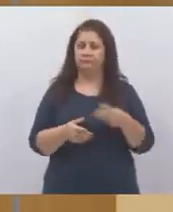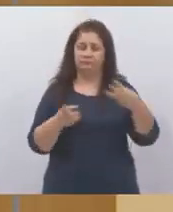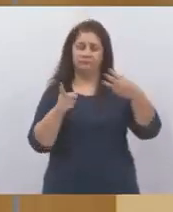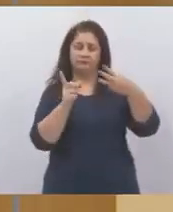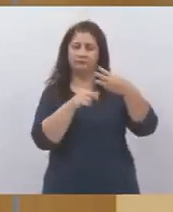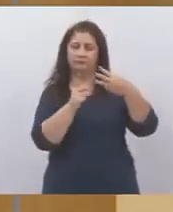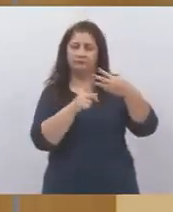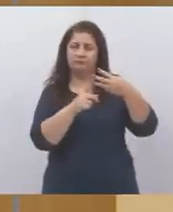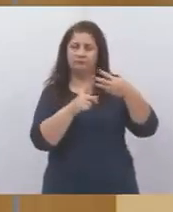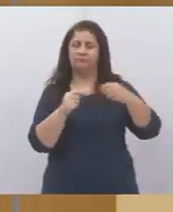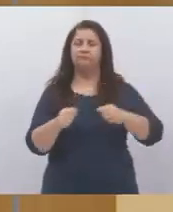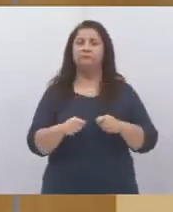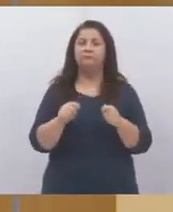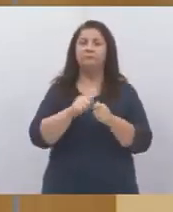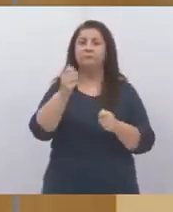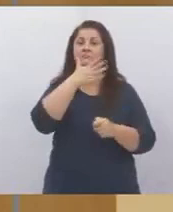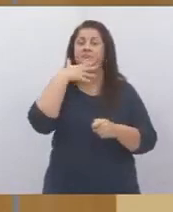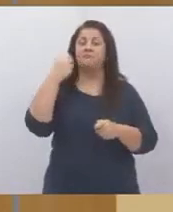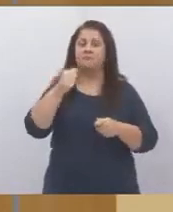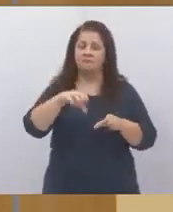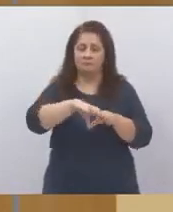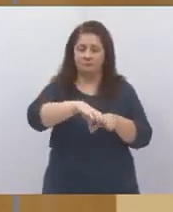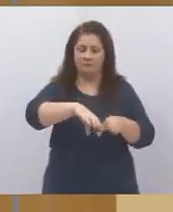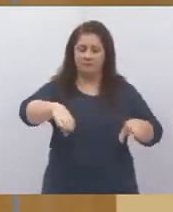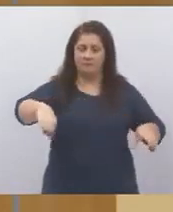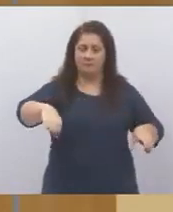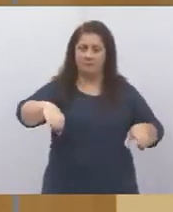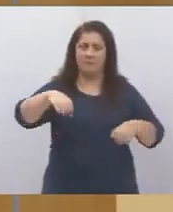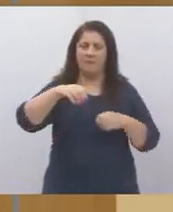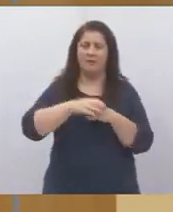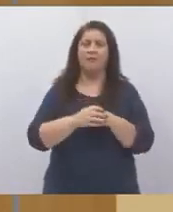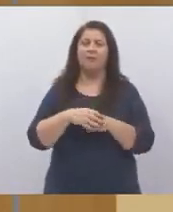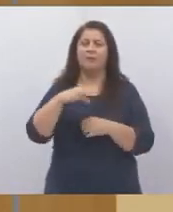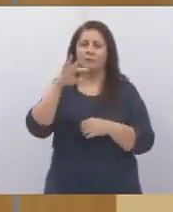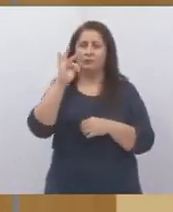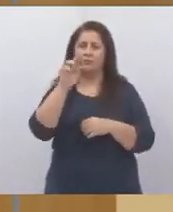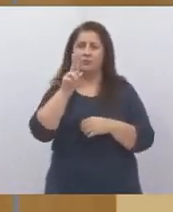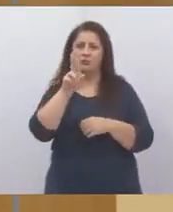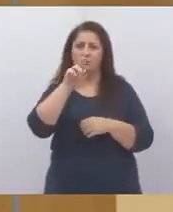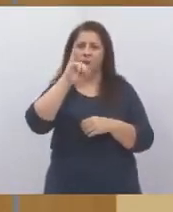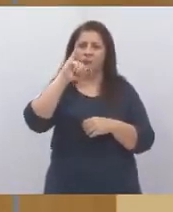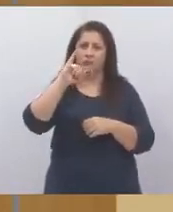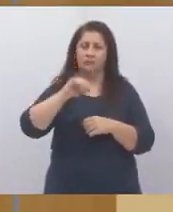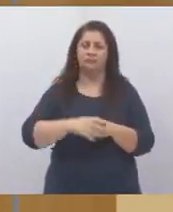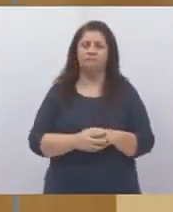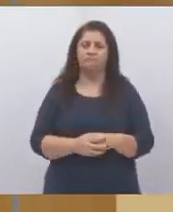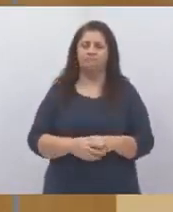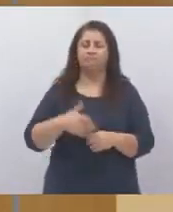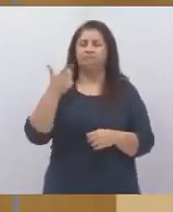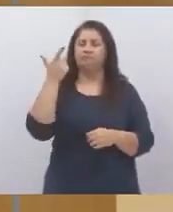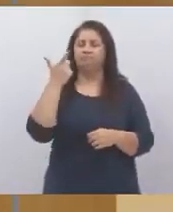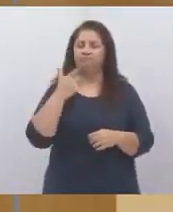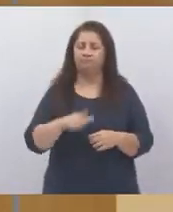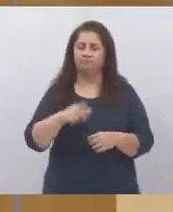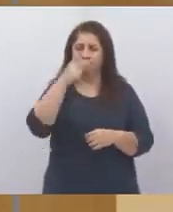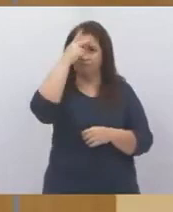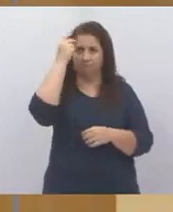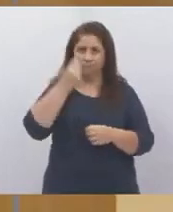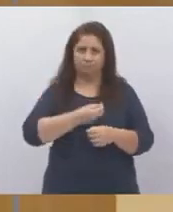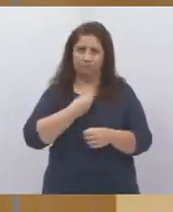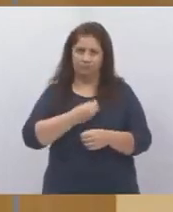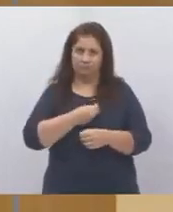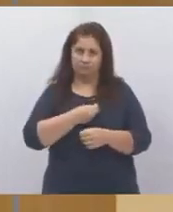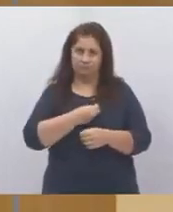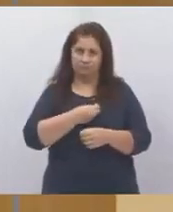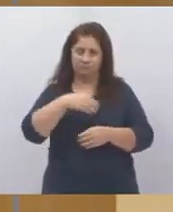a canalização do Córrego Tur na região central Rua Minas Gerais novamente os moradores da Rua Minas Gerais